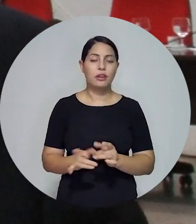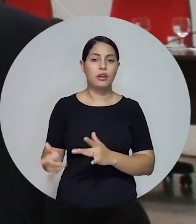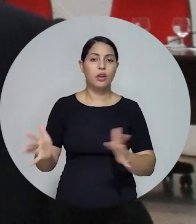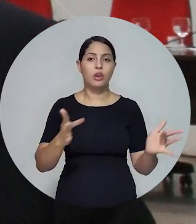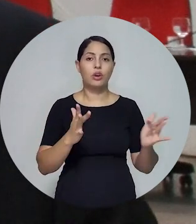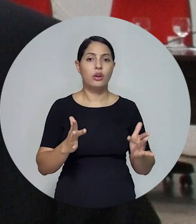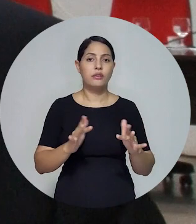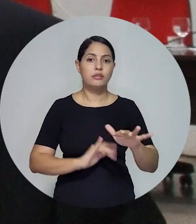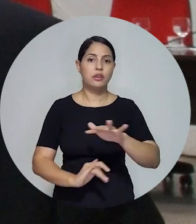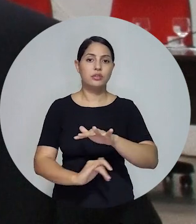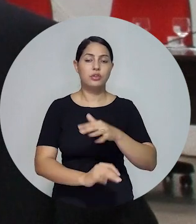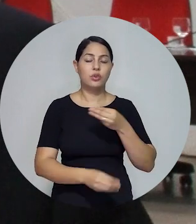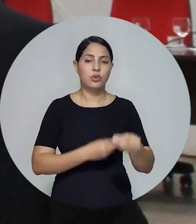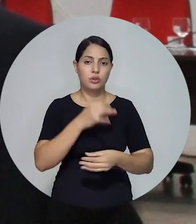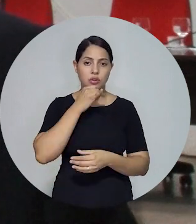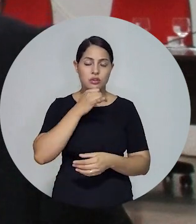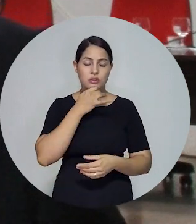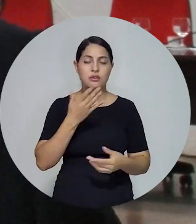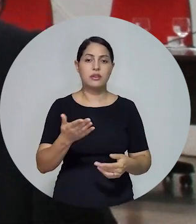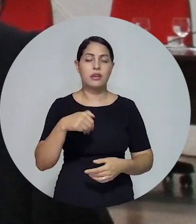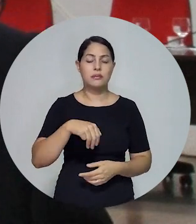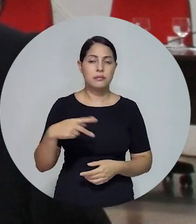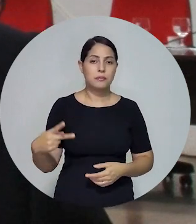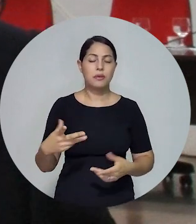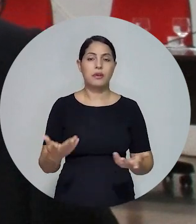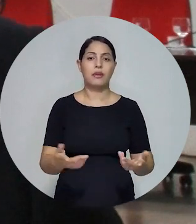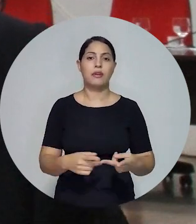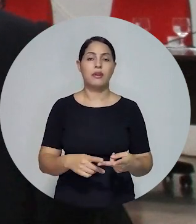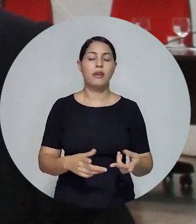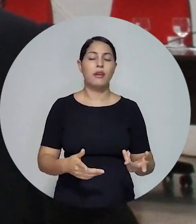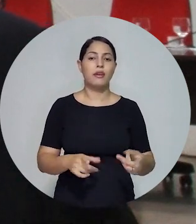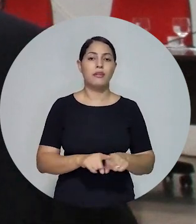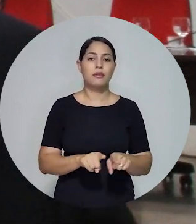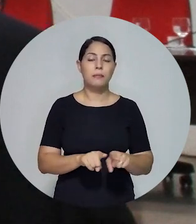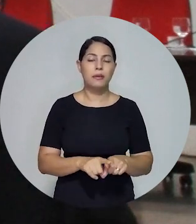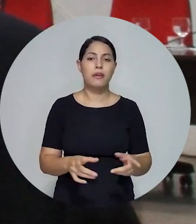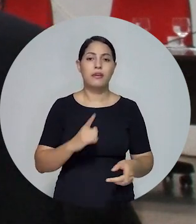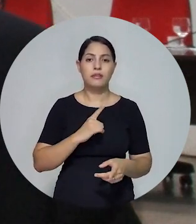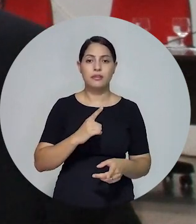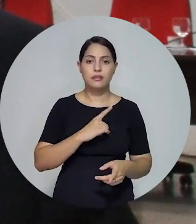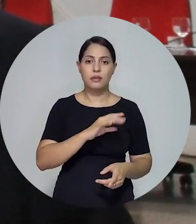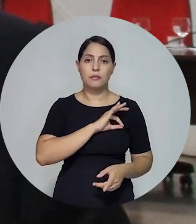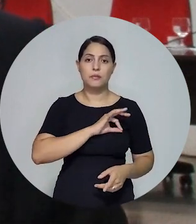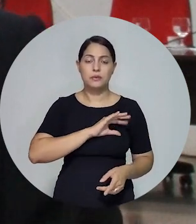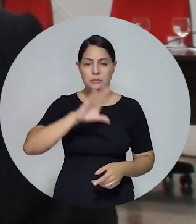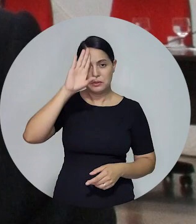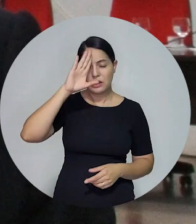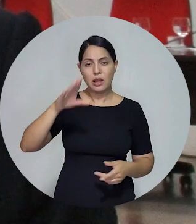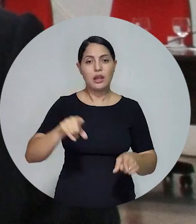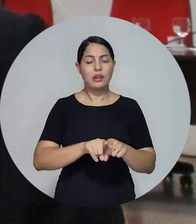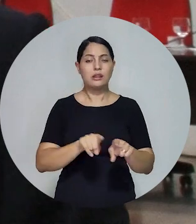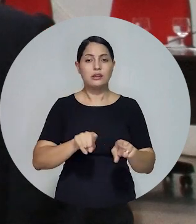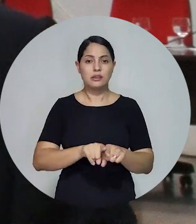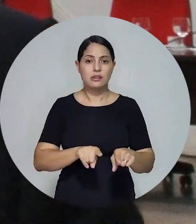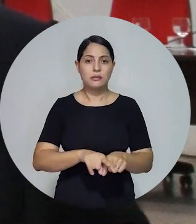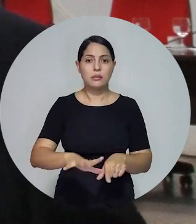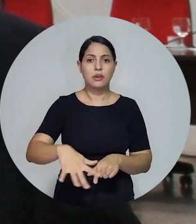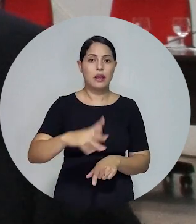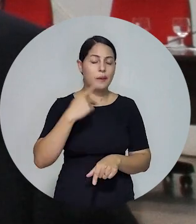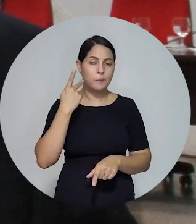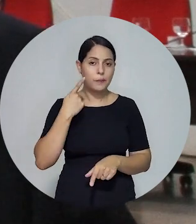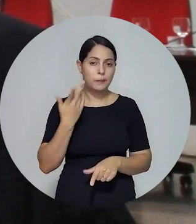seccionais. E, sob outro viés, também os contatos institucionais, Ministério Público, Judiciário, Polícia Militar,